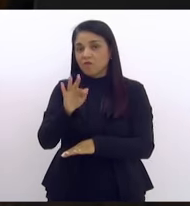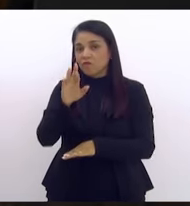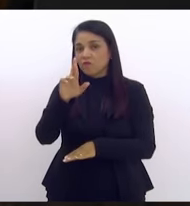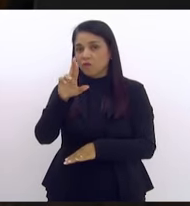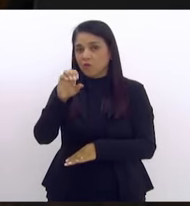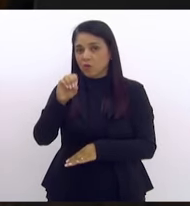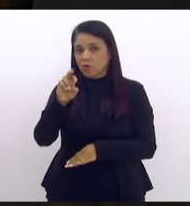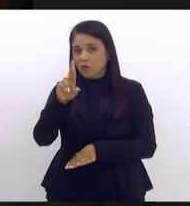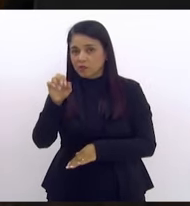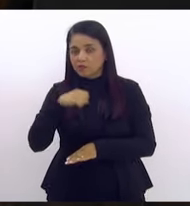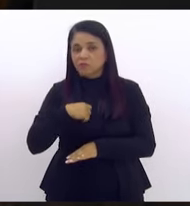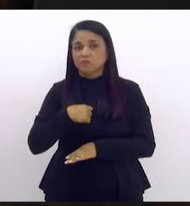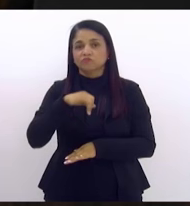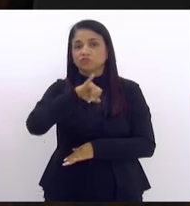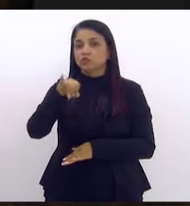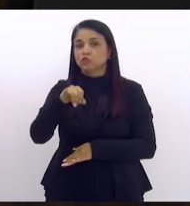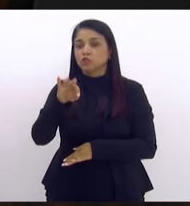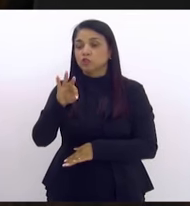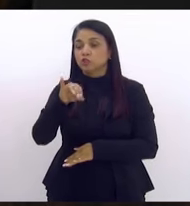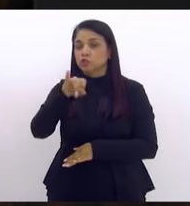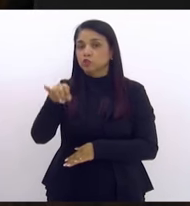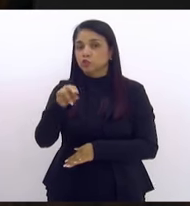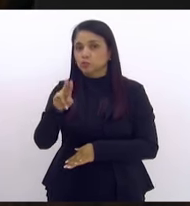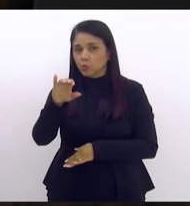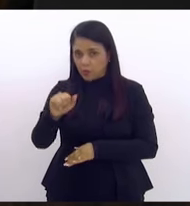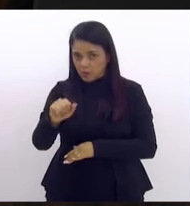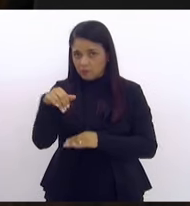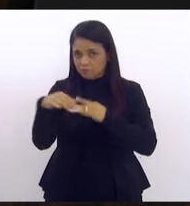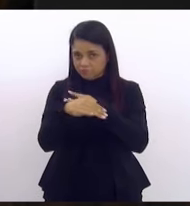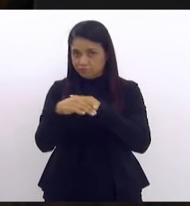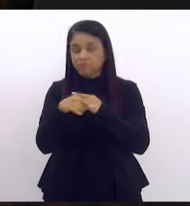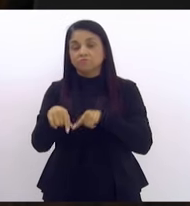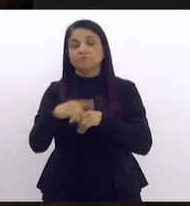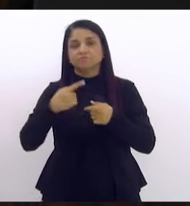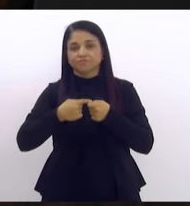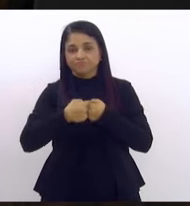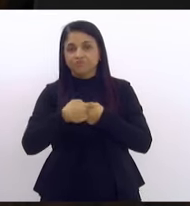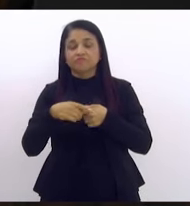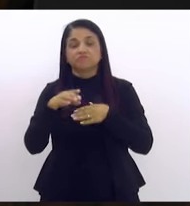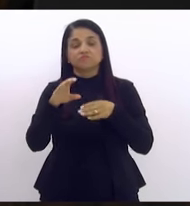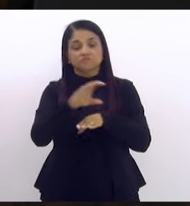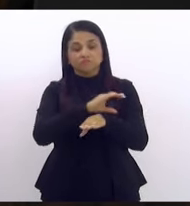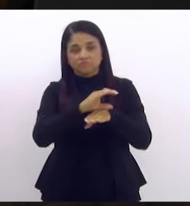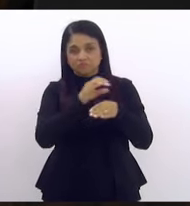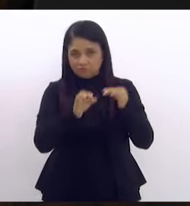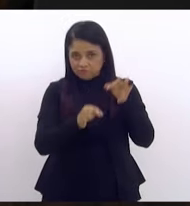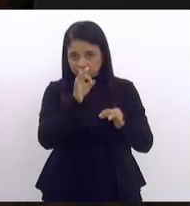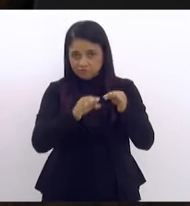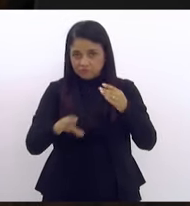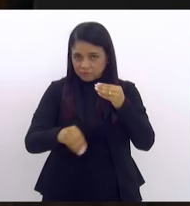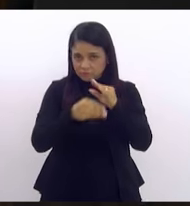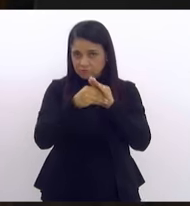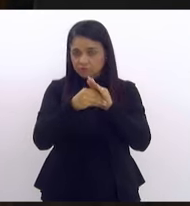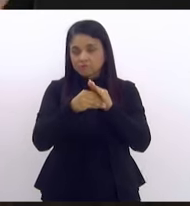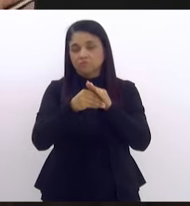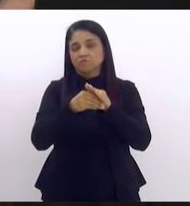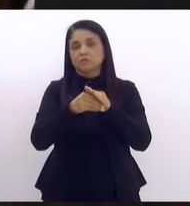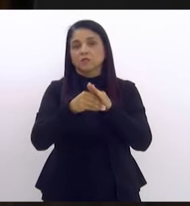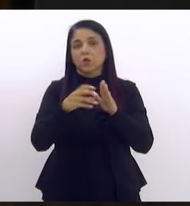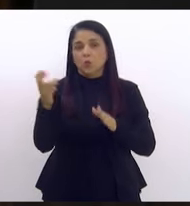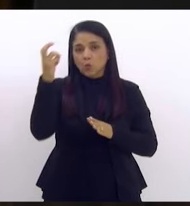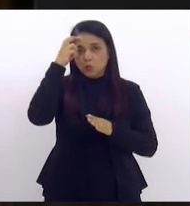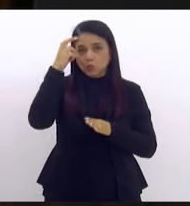dá outras providências. Pareceres das comissões Constituição e Justiça pela constitucionalidade com emendas, de